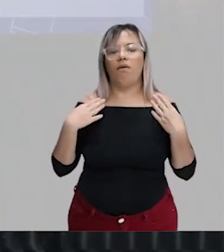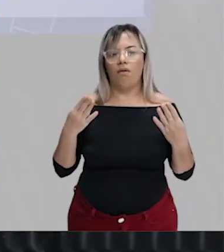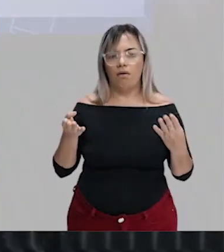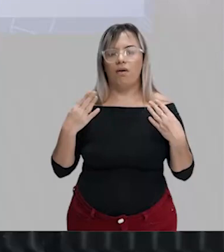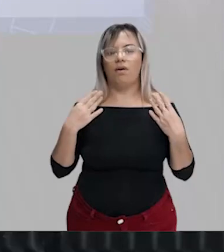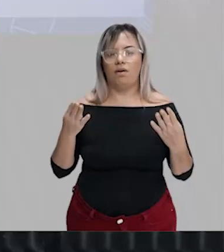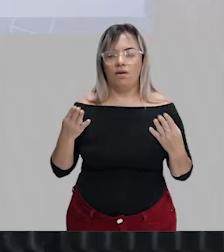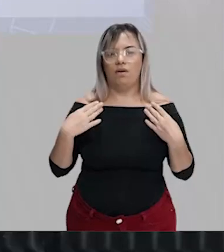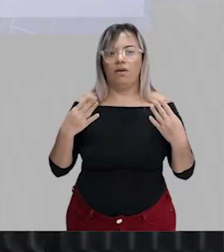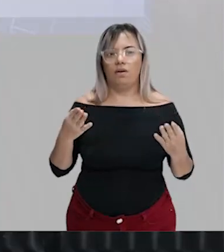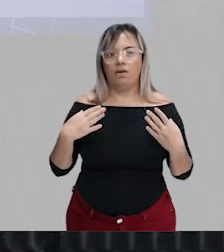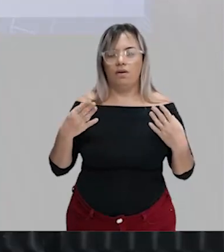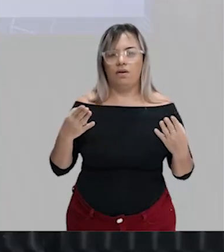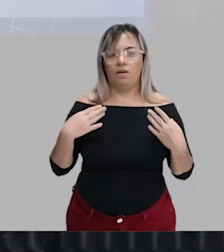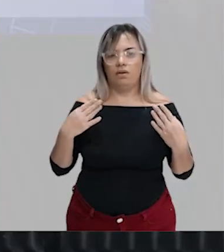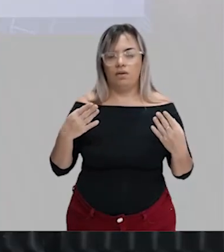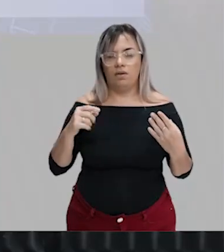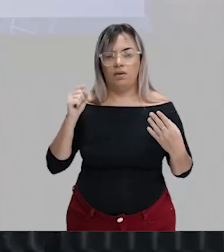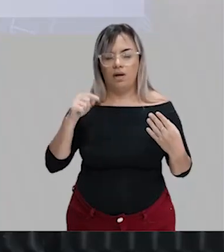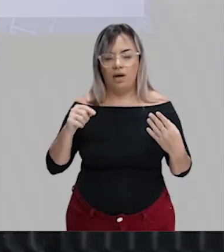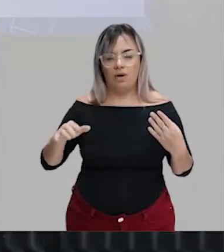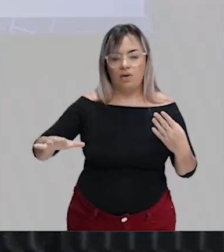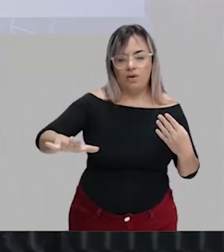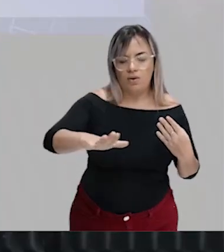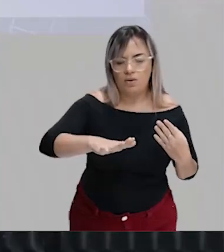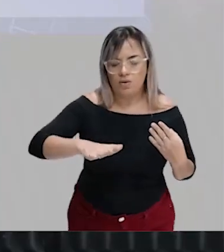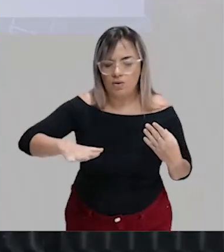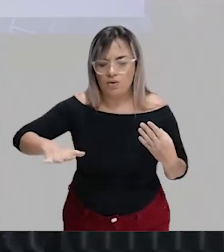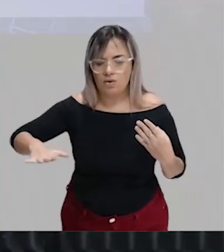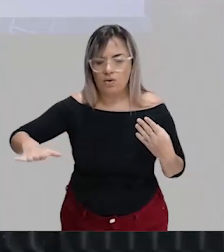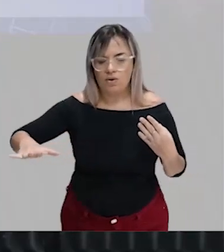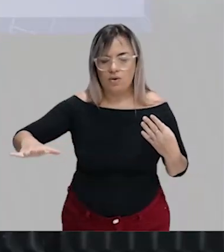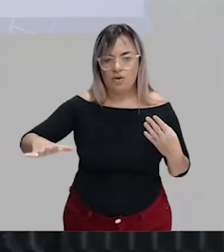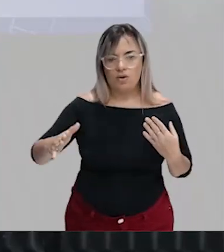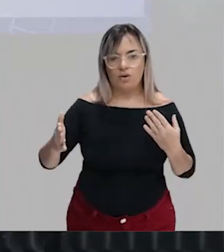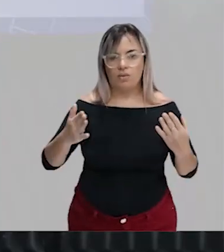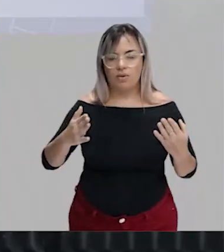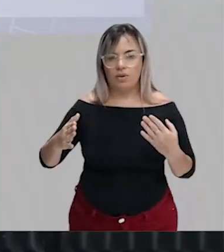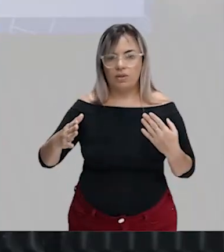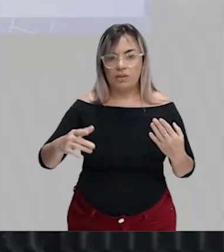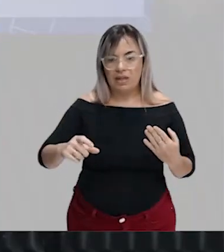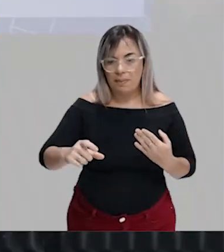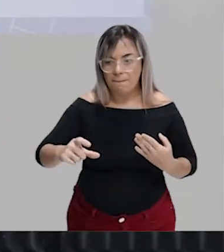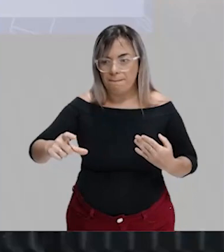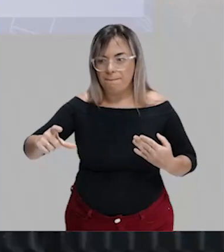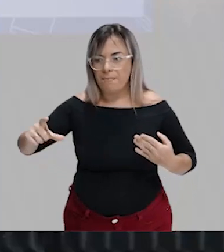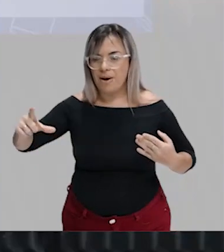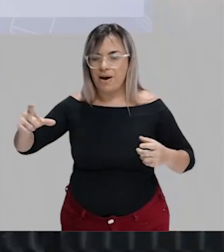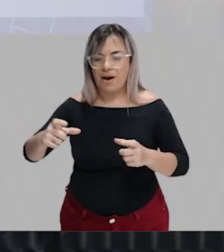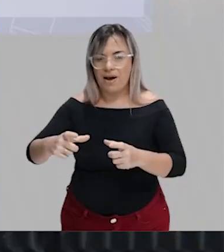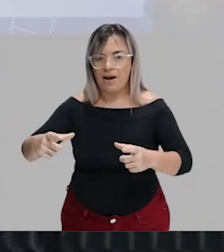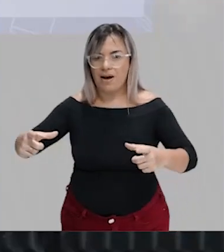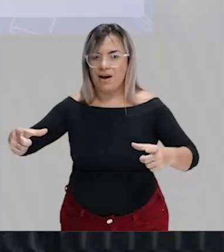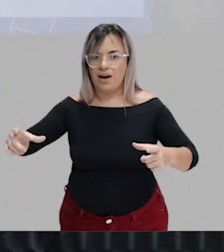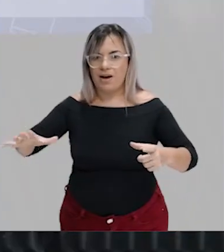é quando a temperatura do ambiente está maior do que a temperatura do corpo. Então, esse calor